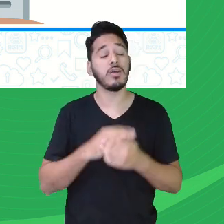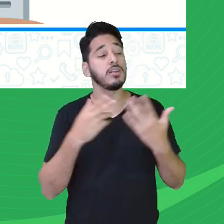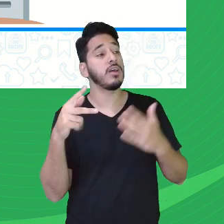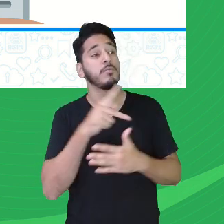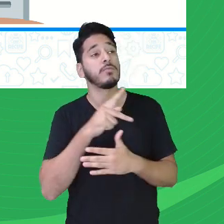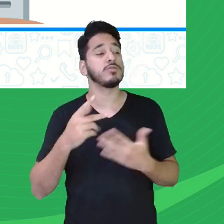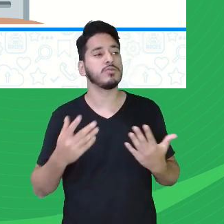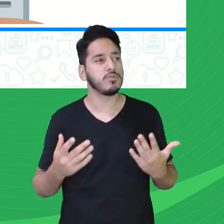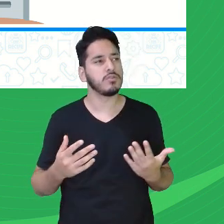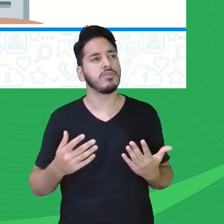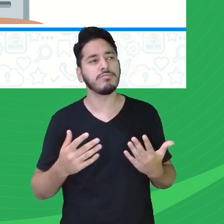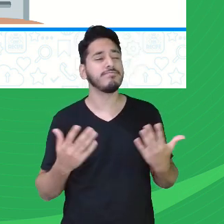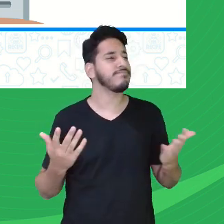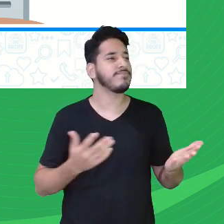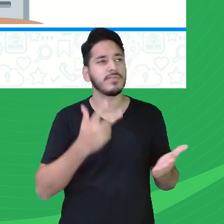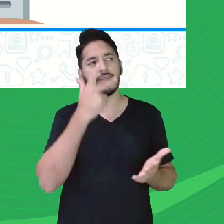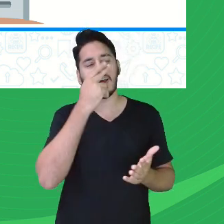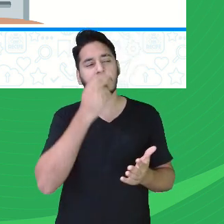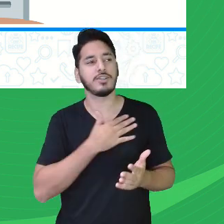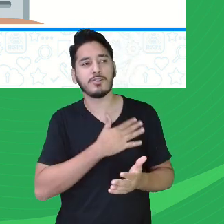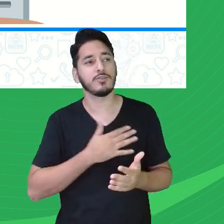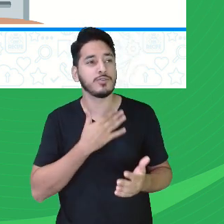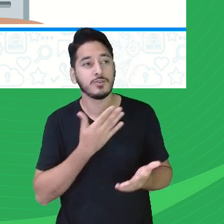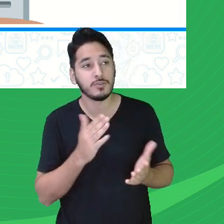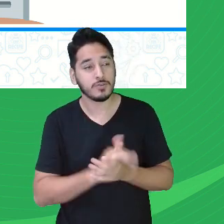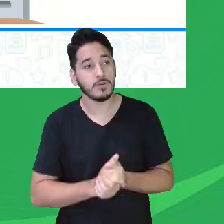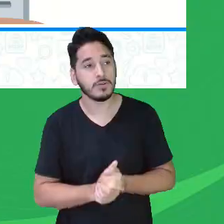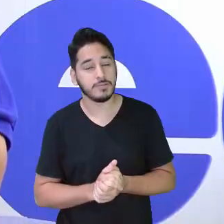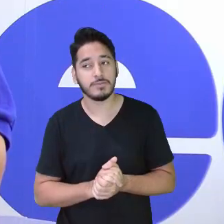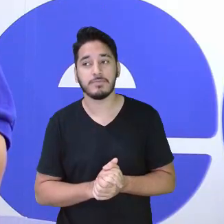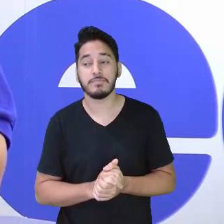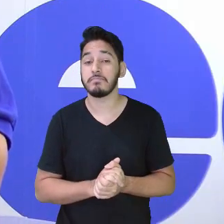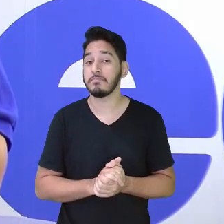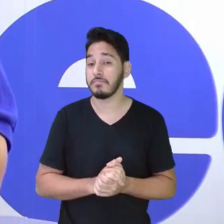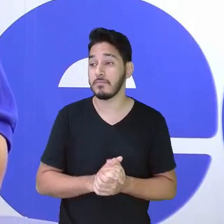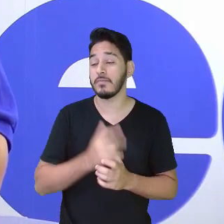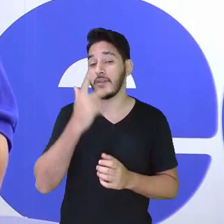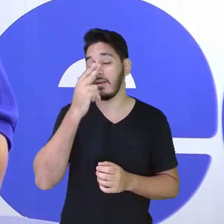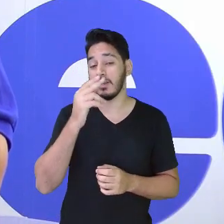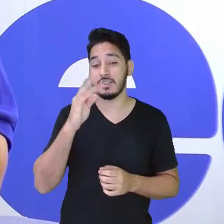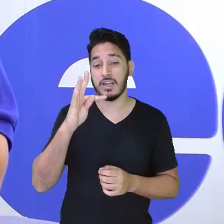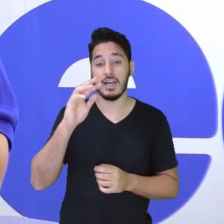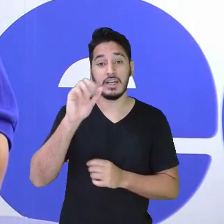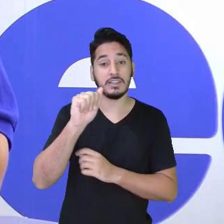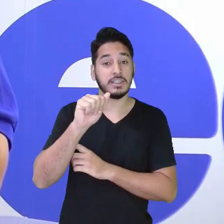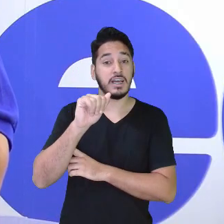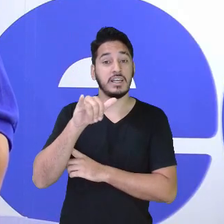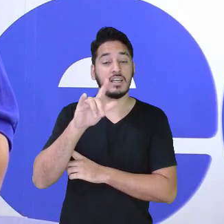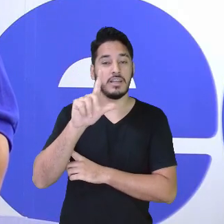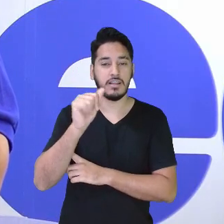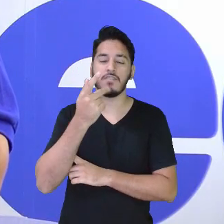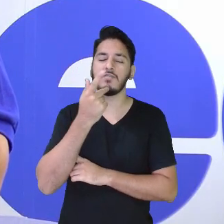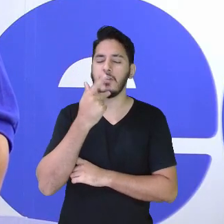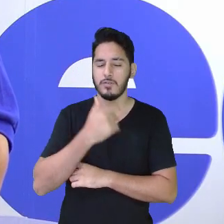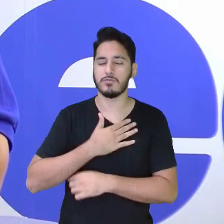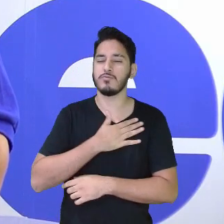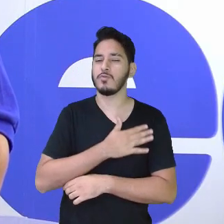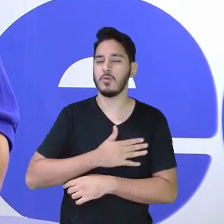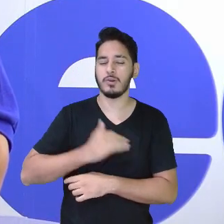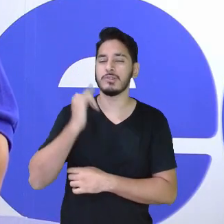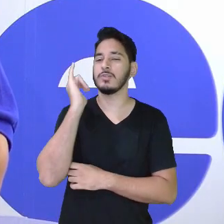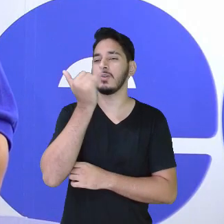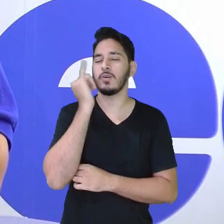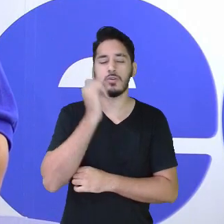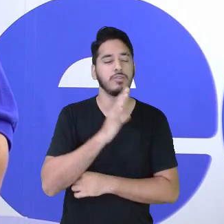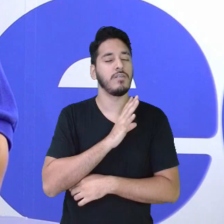será que a senhora acha que eles gostaram? Será que tem algum comentário aí? Eu acho. Tayla disse que gostava de conto. Ela